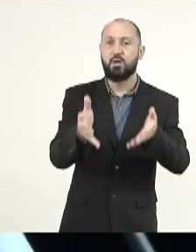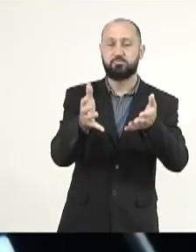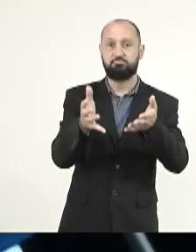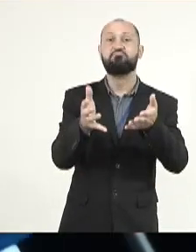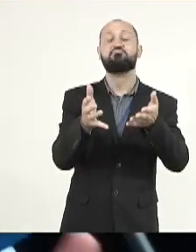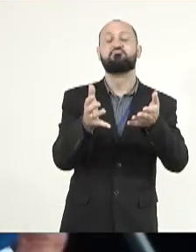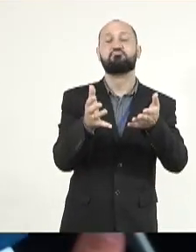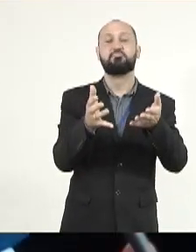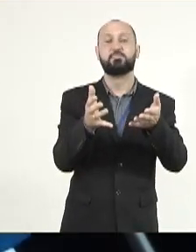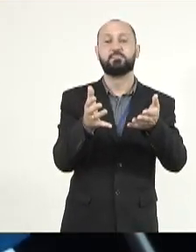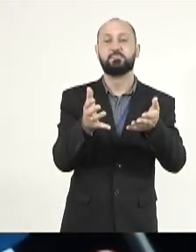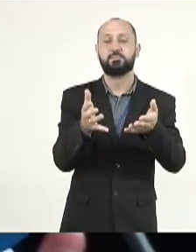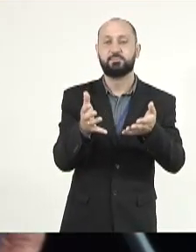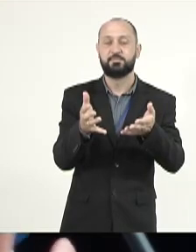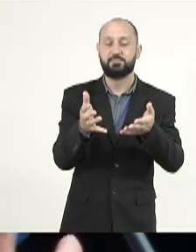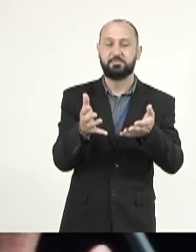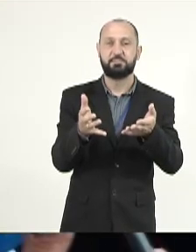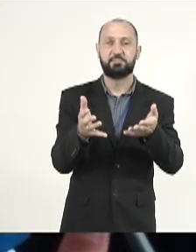toda